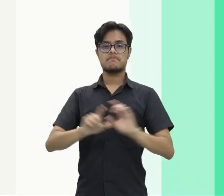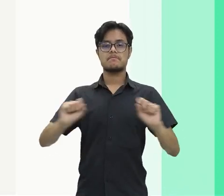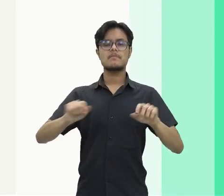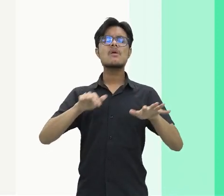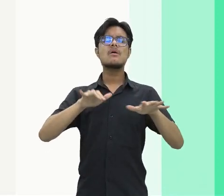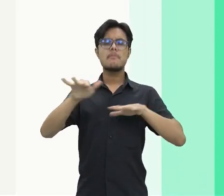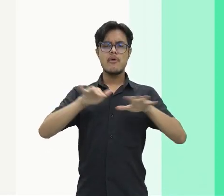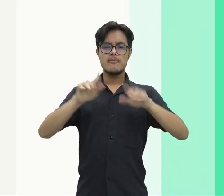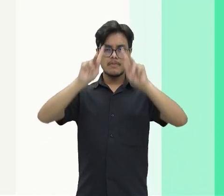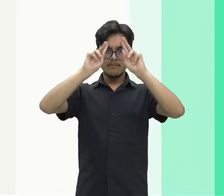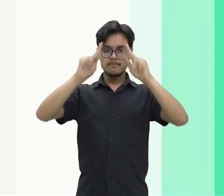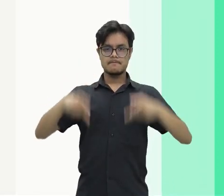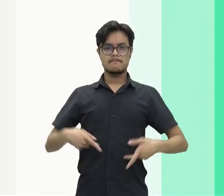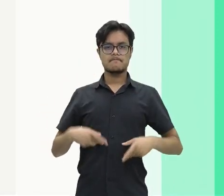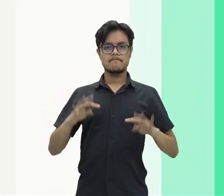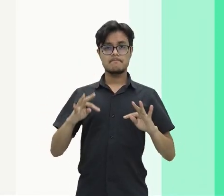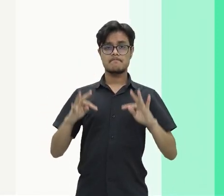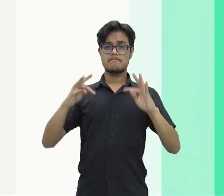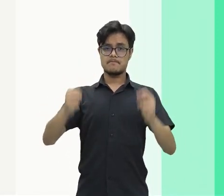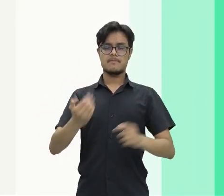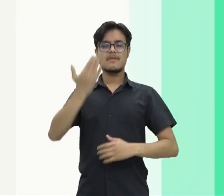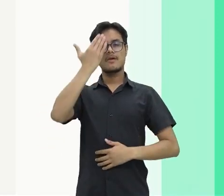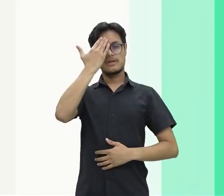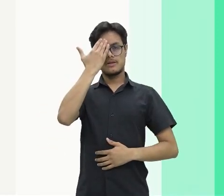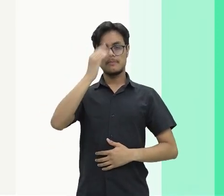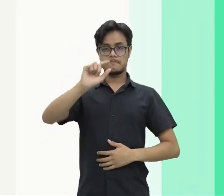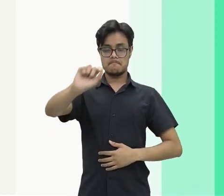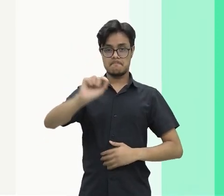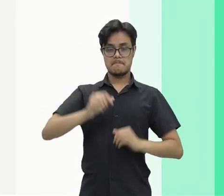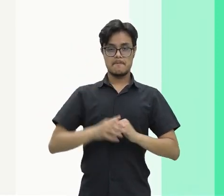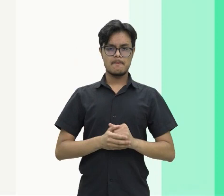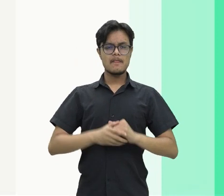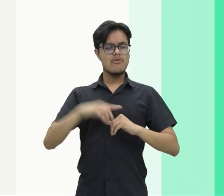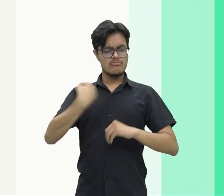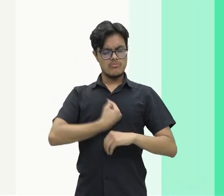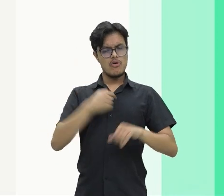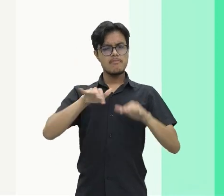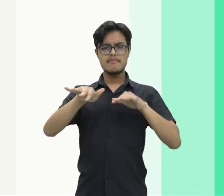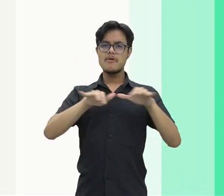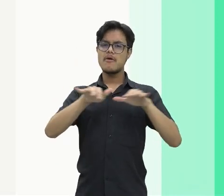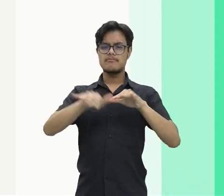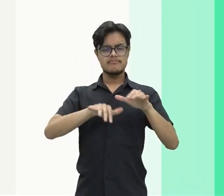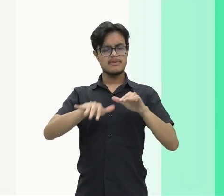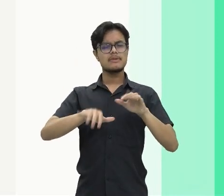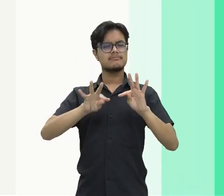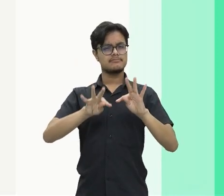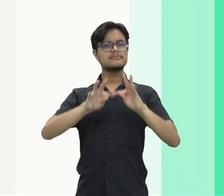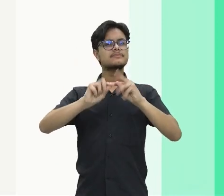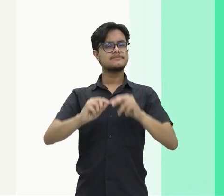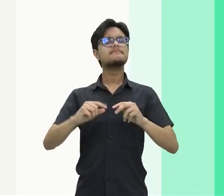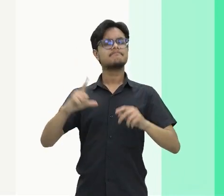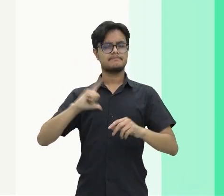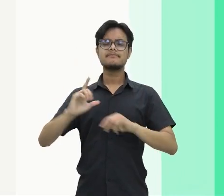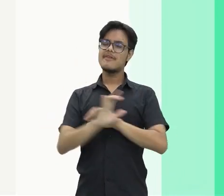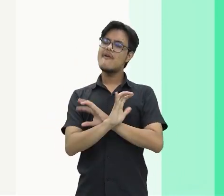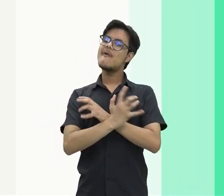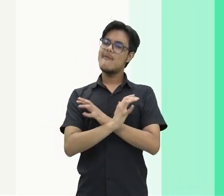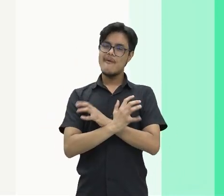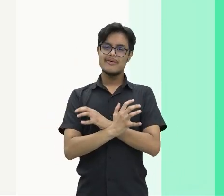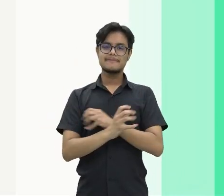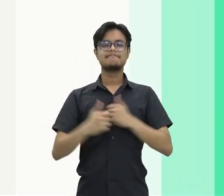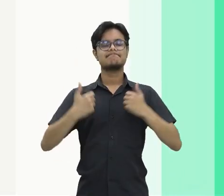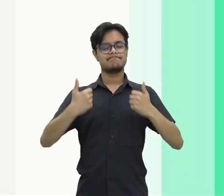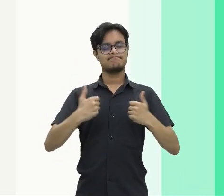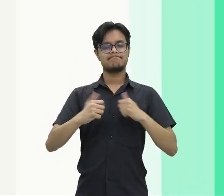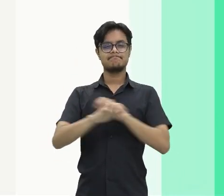é a movimentação do corpo, né? Como nós já vimos aí, a gente consegue se movimentar, se locomover, graças ao nosso sistema esquelético,